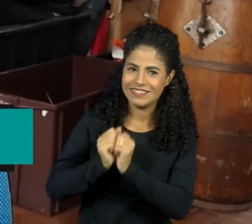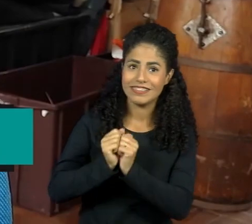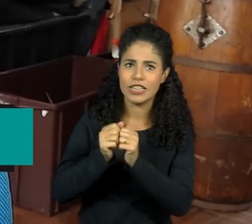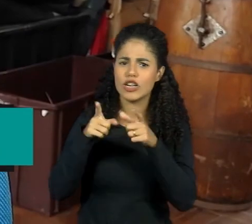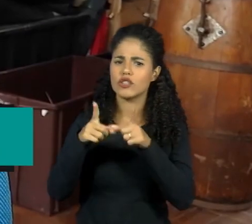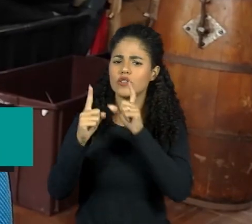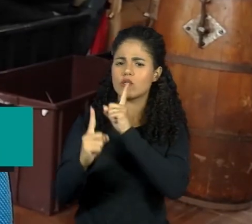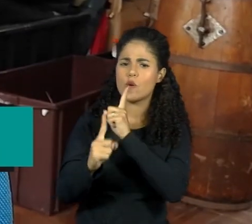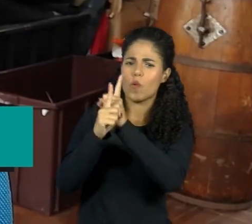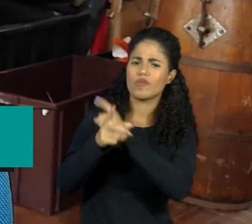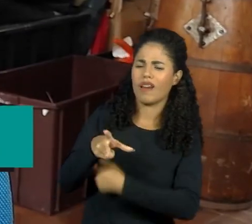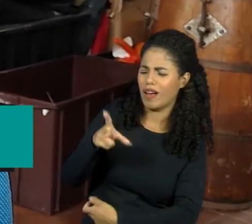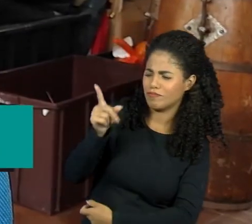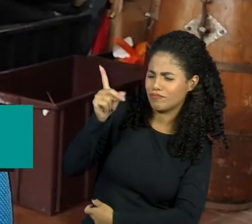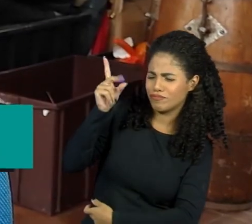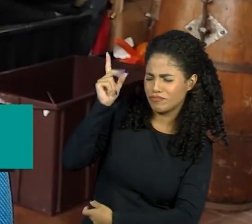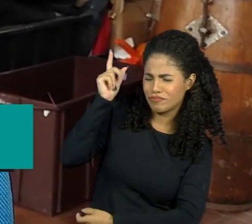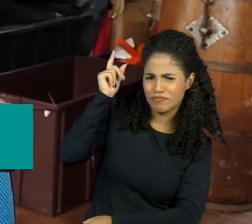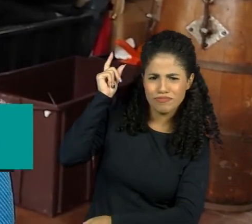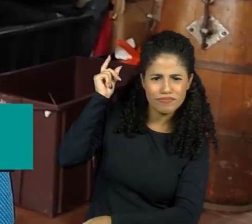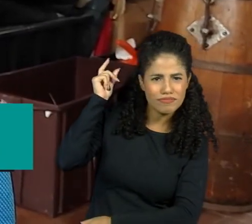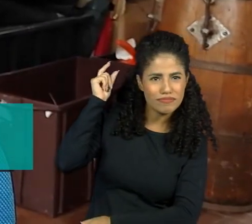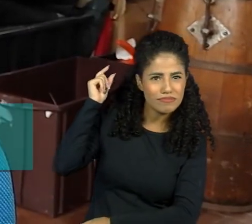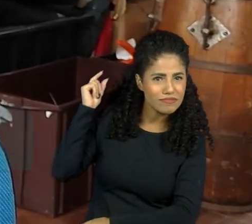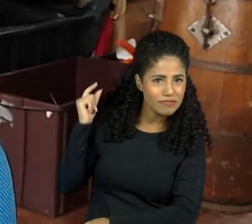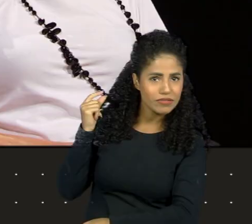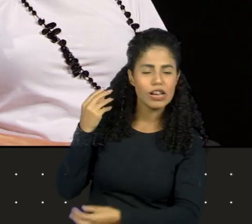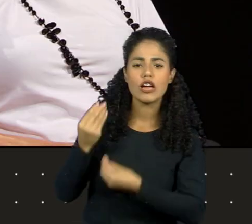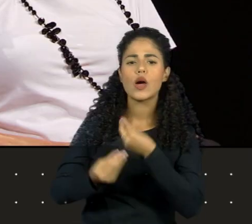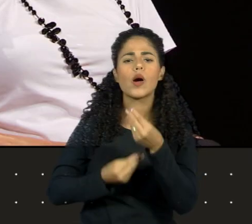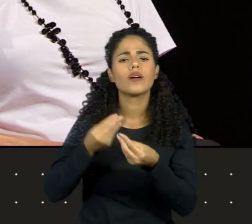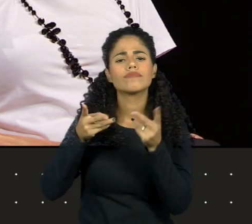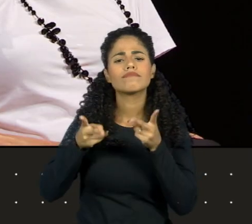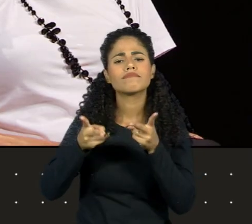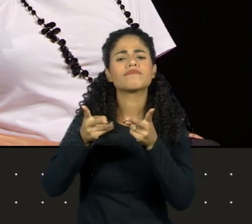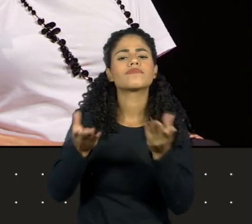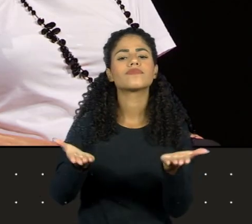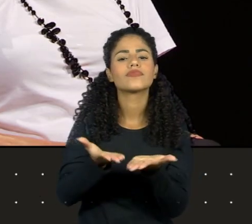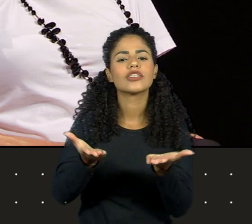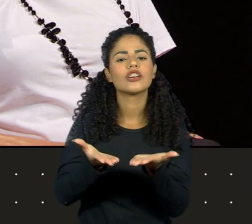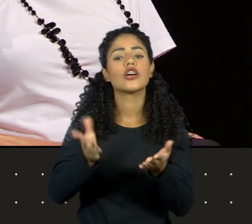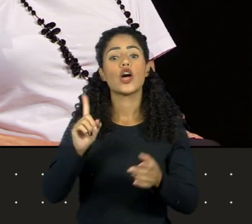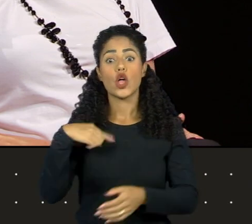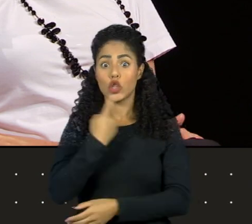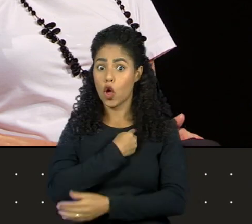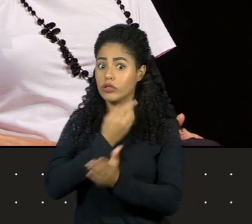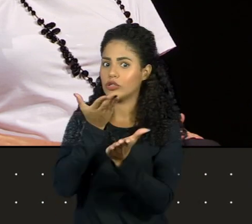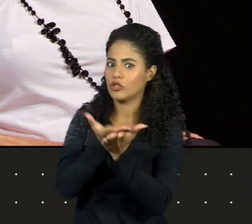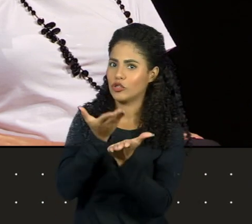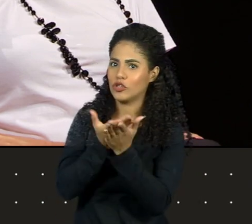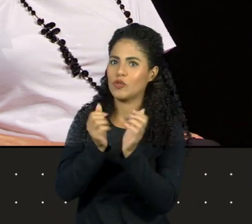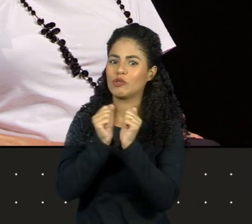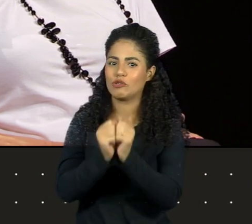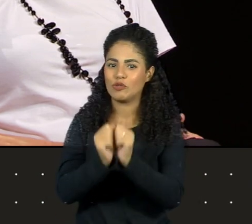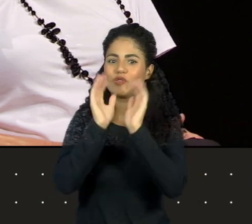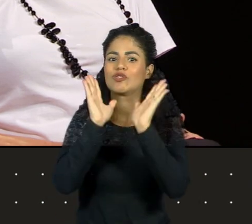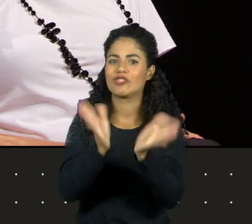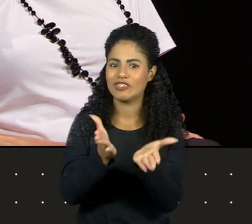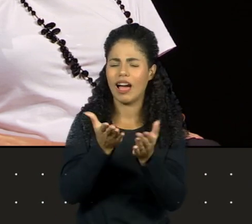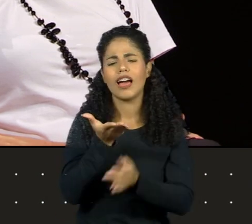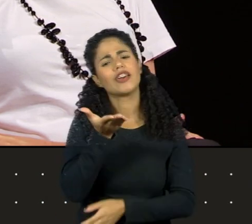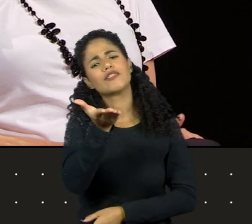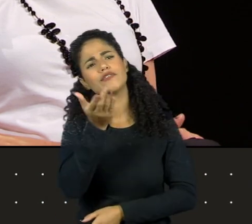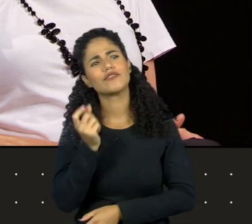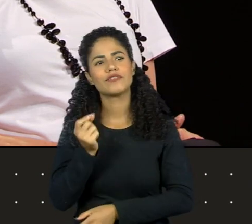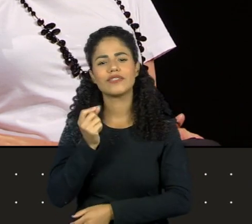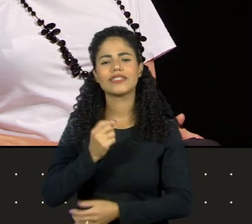se encontrou lá atrás, sei lá em que ano, acho que 60, sei lá. Já fazíamos aula juntos. Aí você